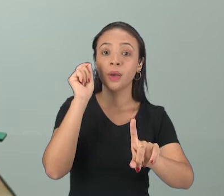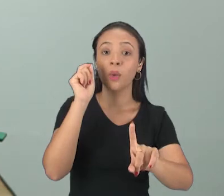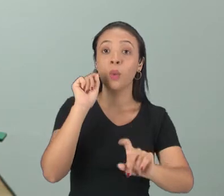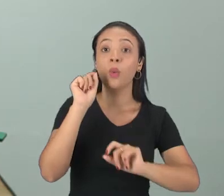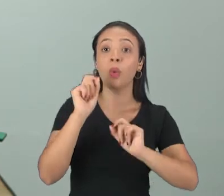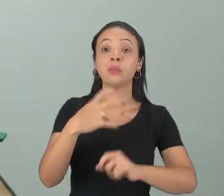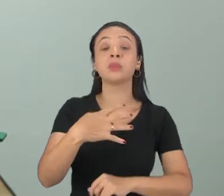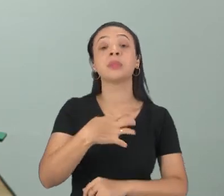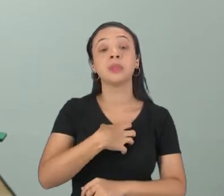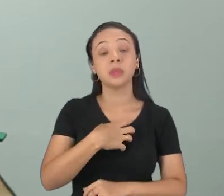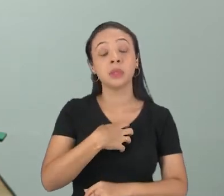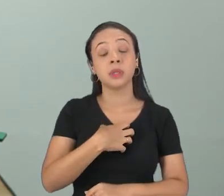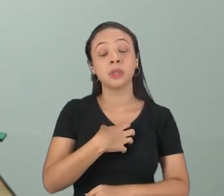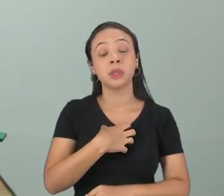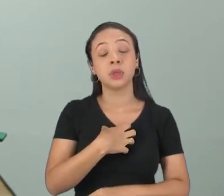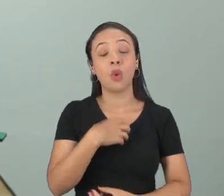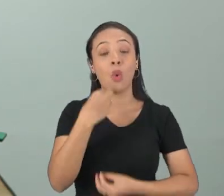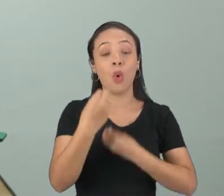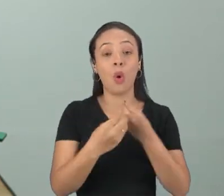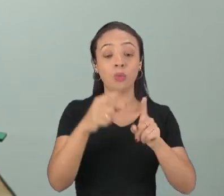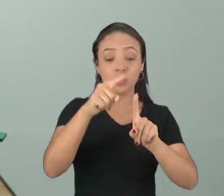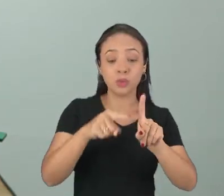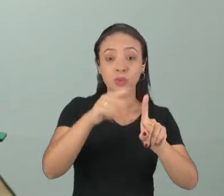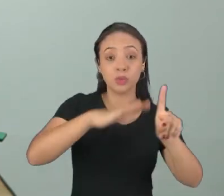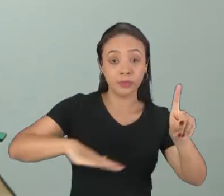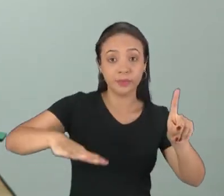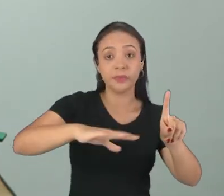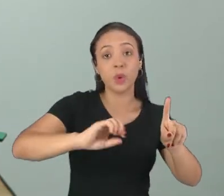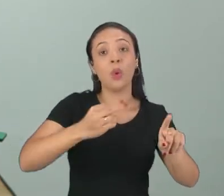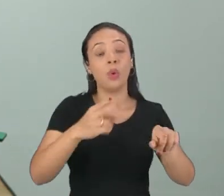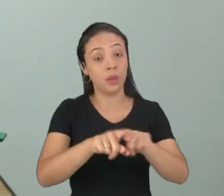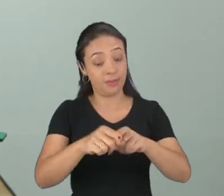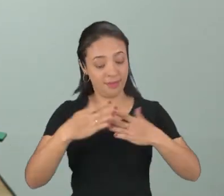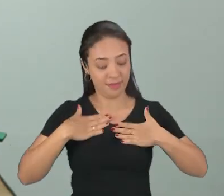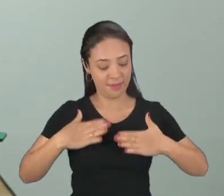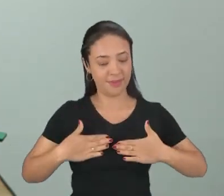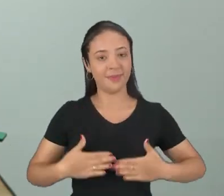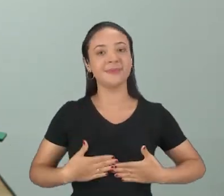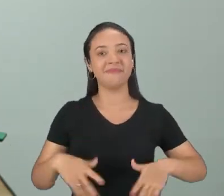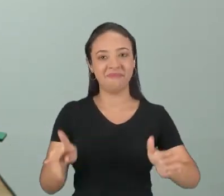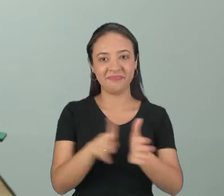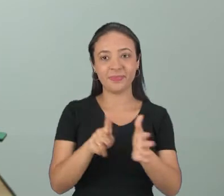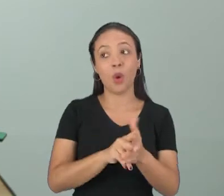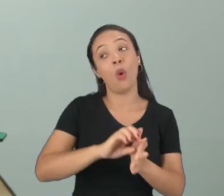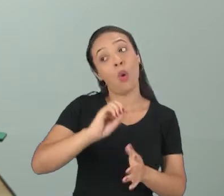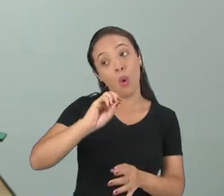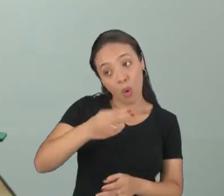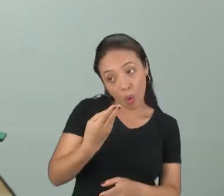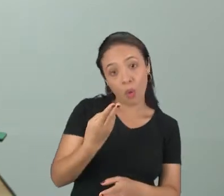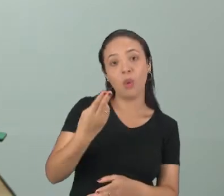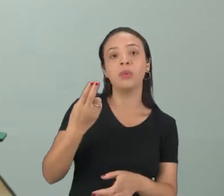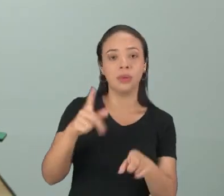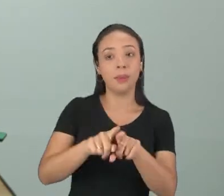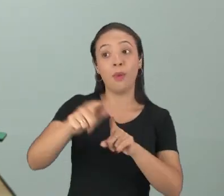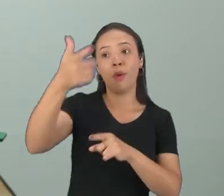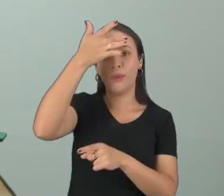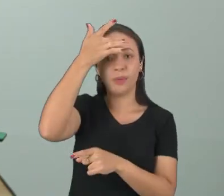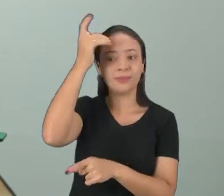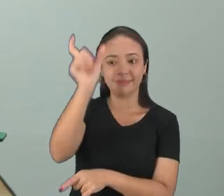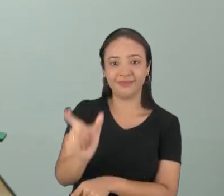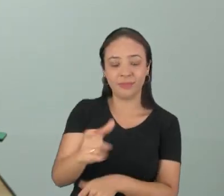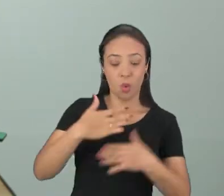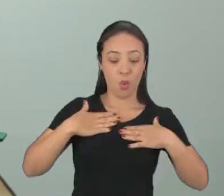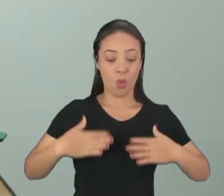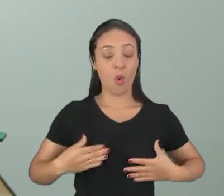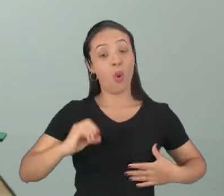sensação térmica, né? Como tá a temperatura do ambiente ou a minha ou, né, de outra pessoa, né? Corporal